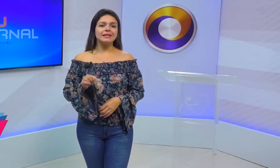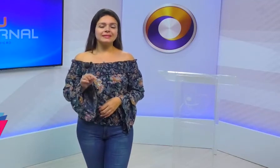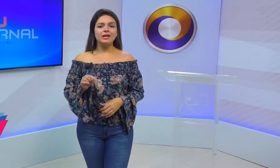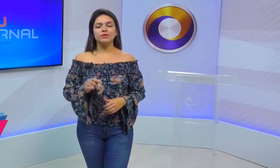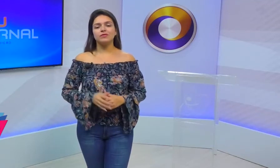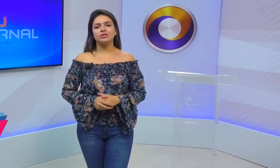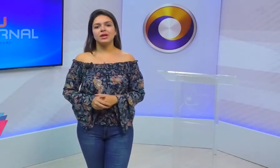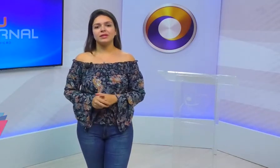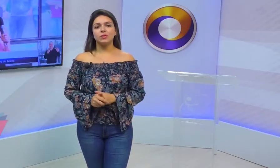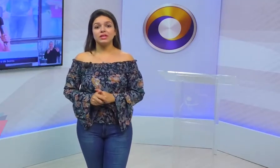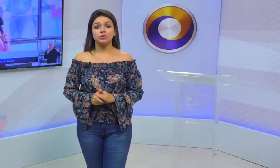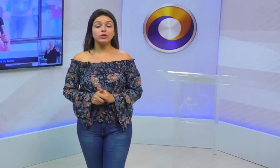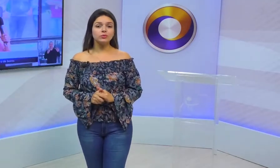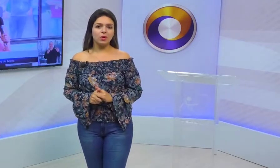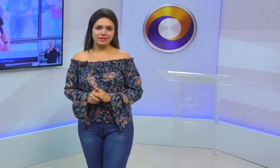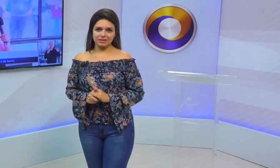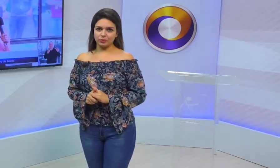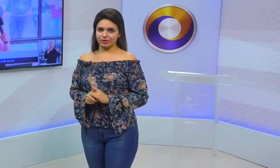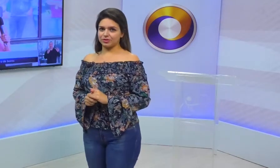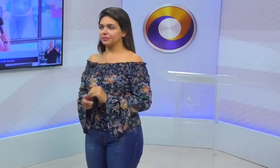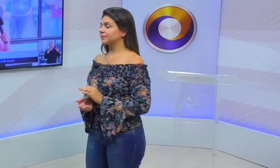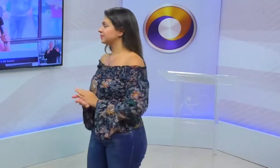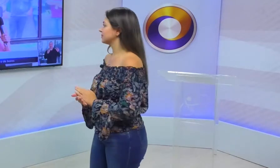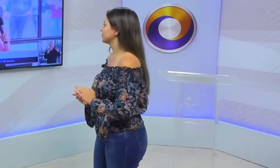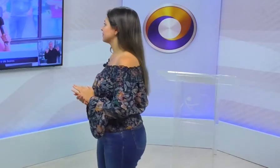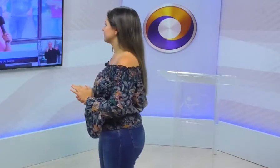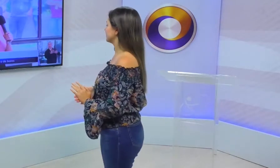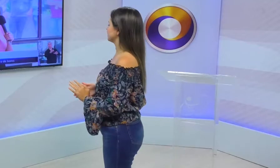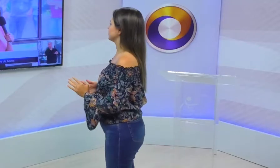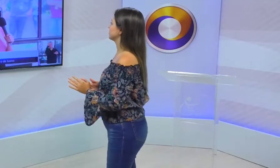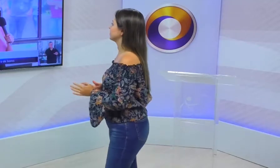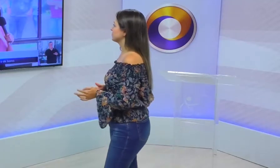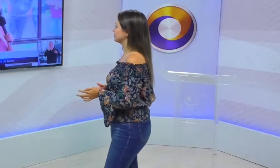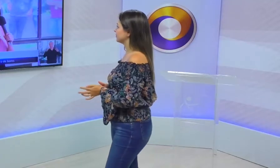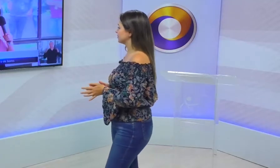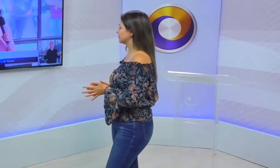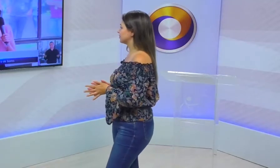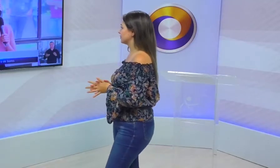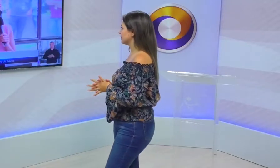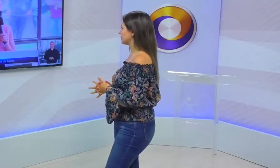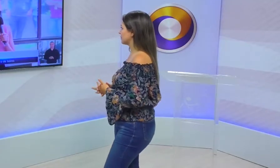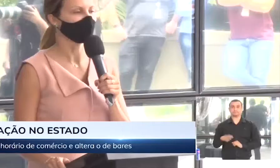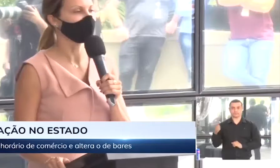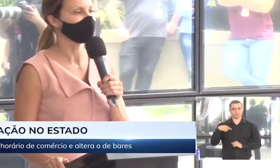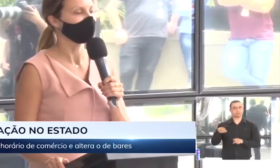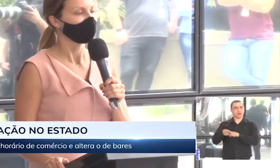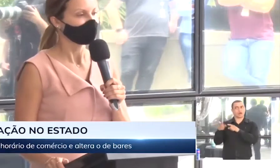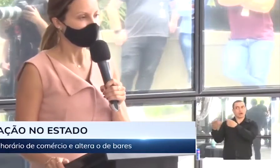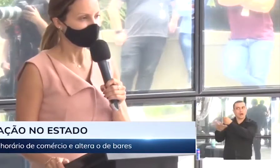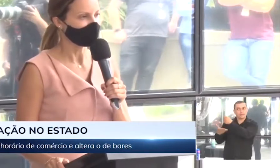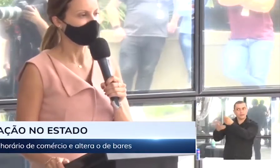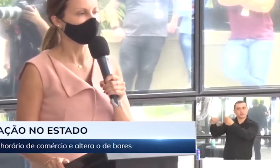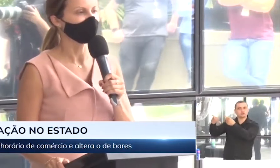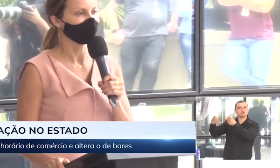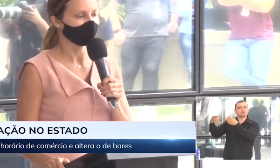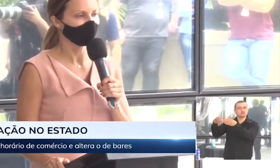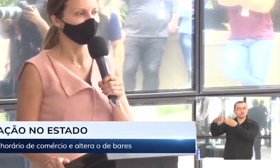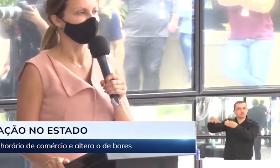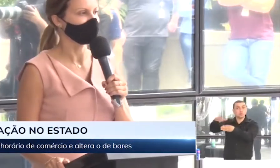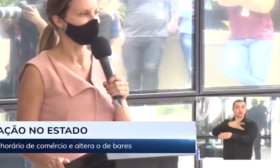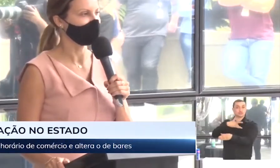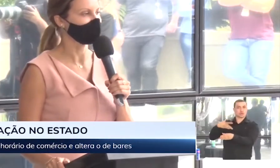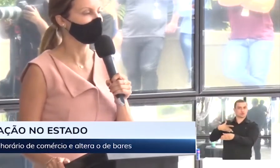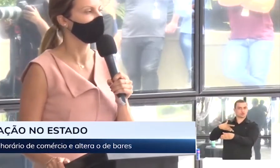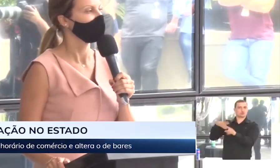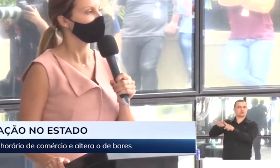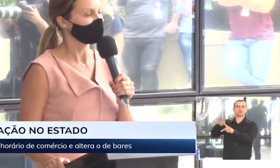noite, devem fechar agora às 8 horas da noite. Também com base em recomendações técnicas da saúde,